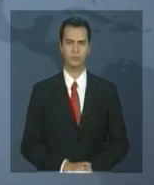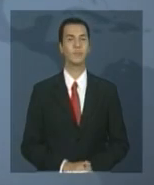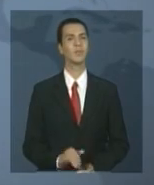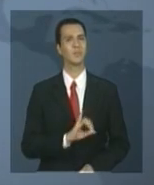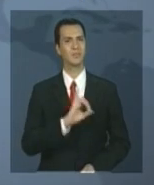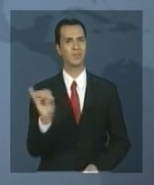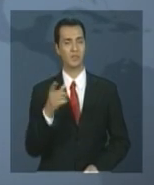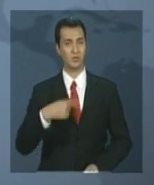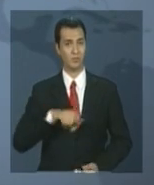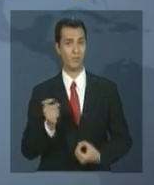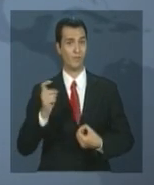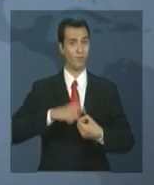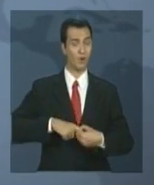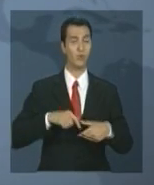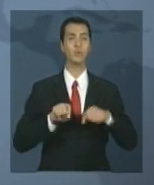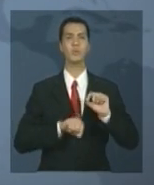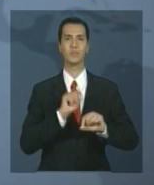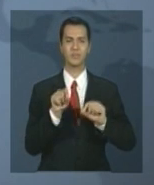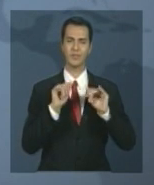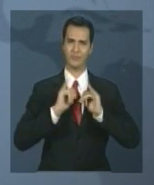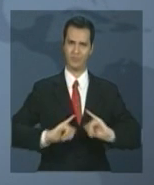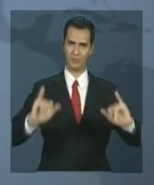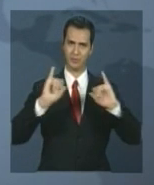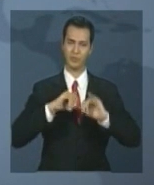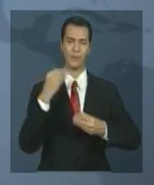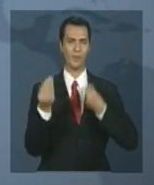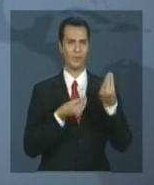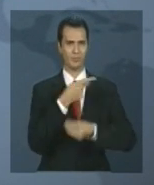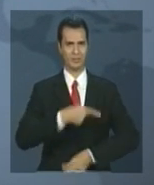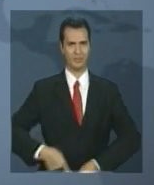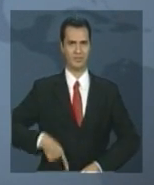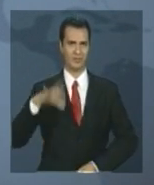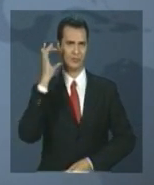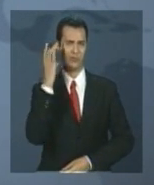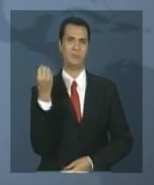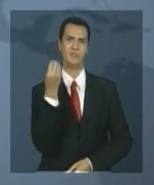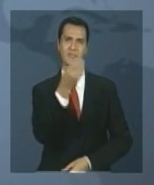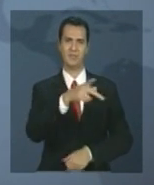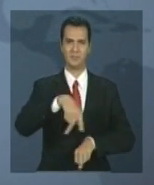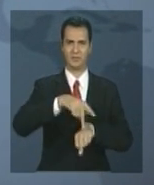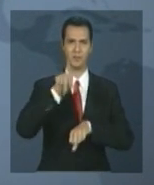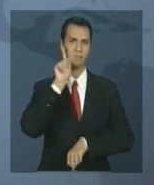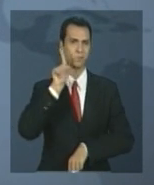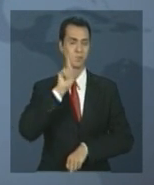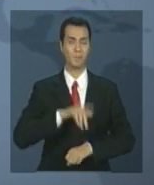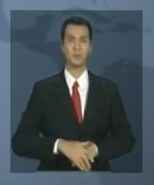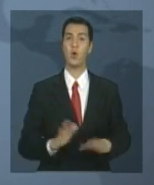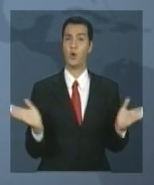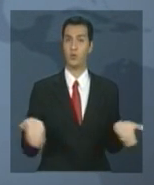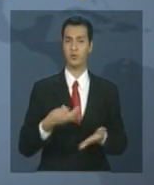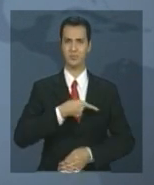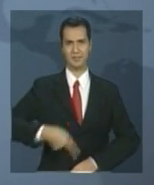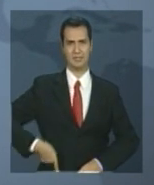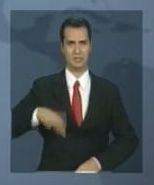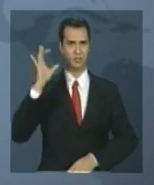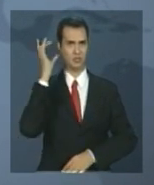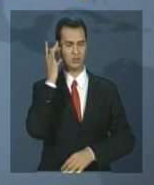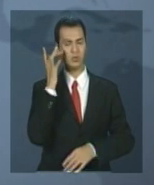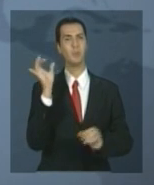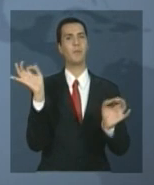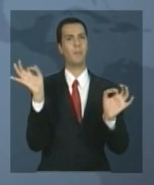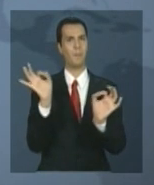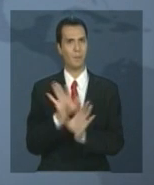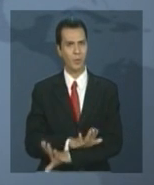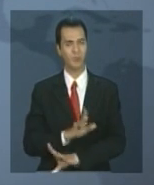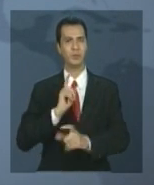Olá, voltamos com informações sobre a viagem da presidenta Dilma Rousseff aos Estados Unidos. Ao deixar a Casa Branca hoje, logo após o encontro de